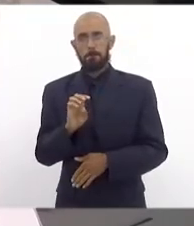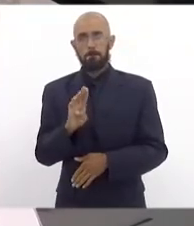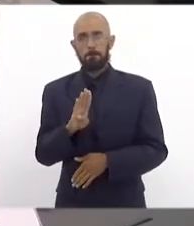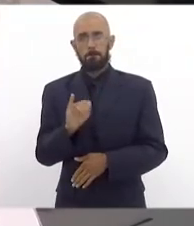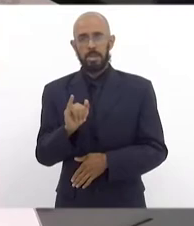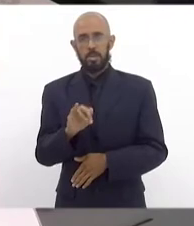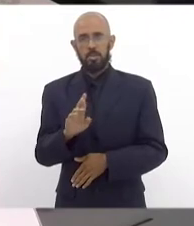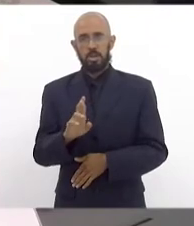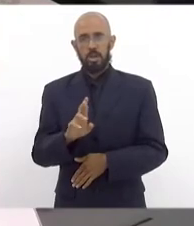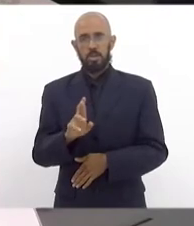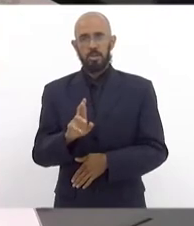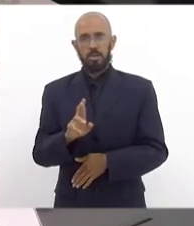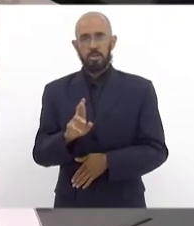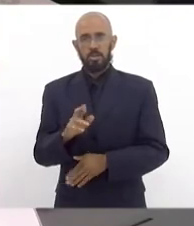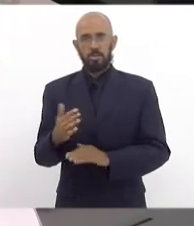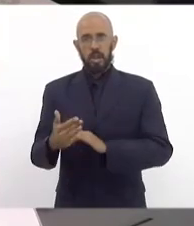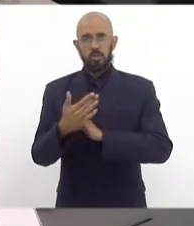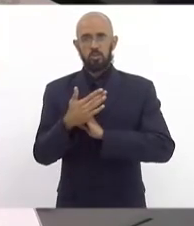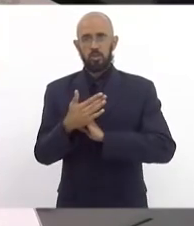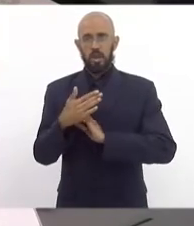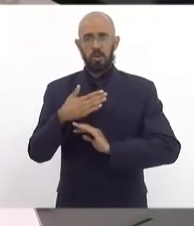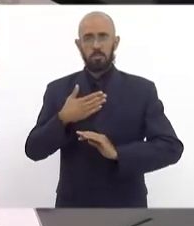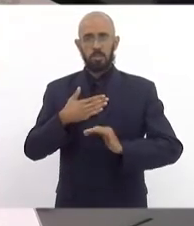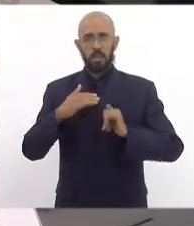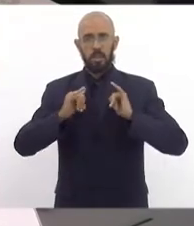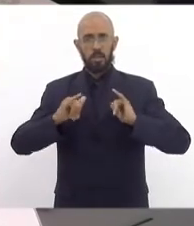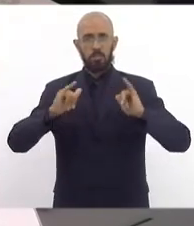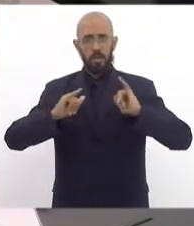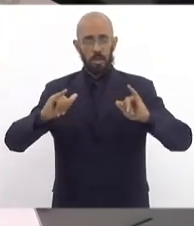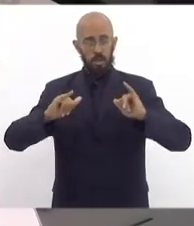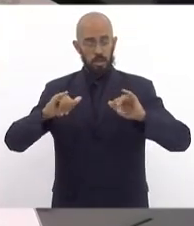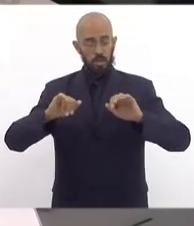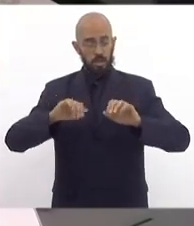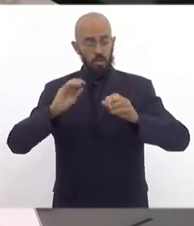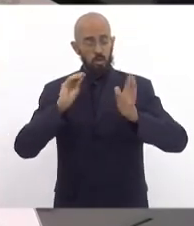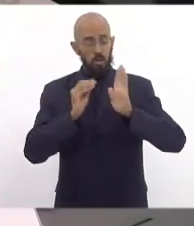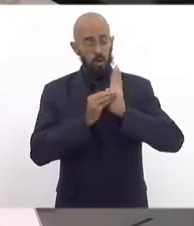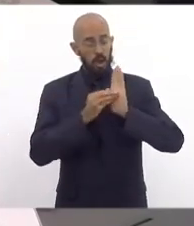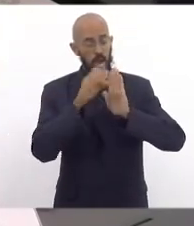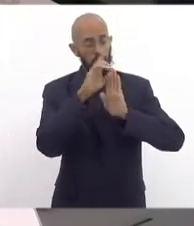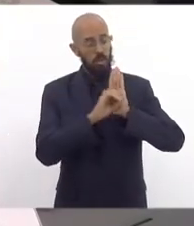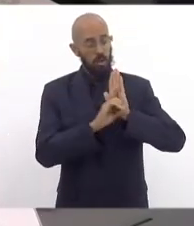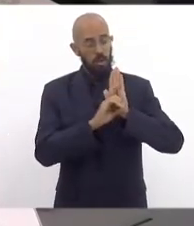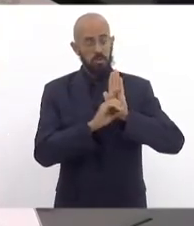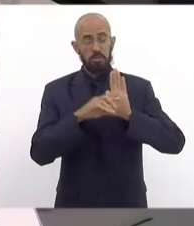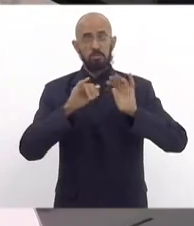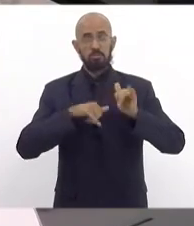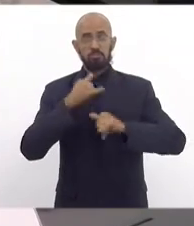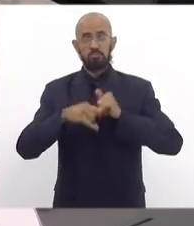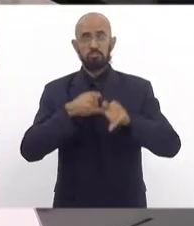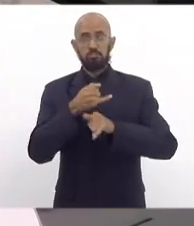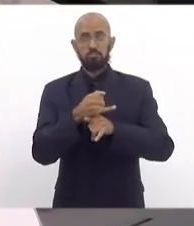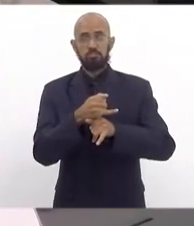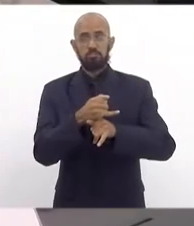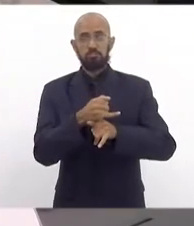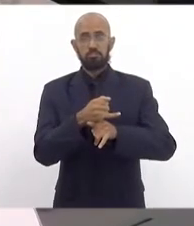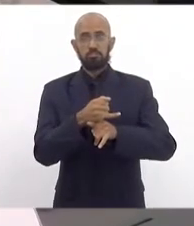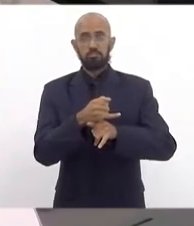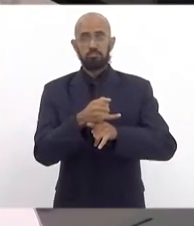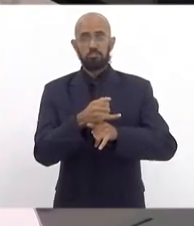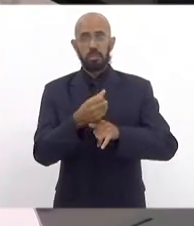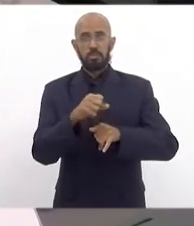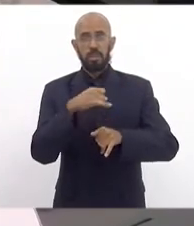Lei contribuindo com a minha campanha e declararam na internet em qualquer lugar do mundo e se existe algum